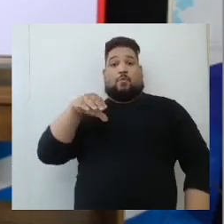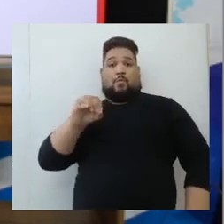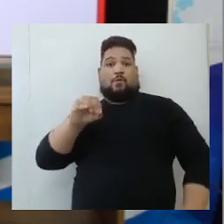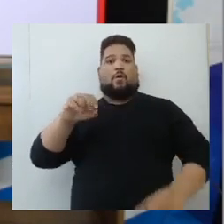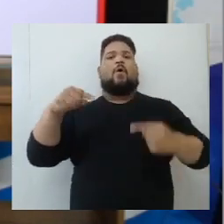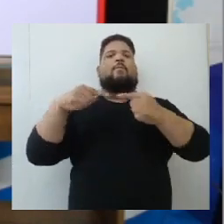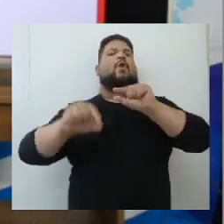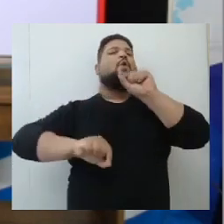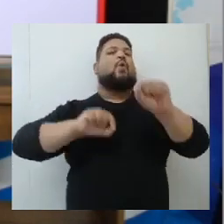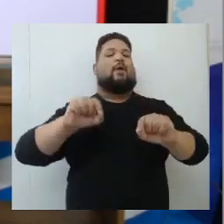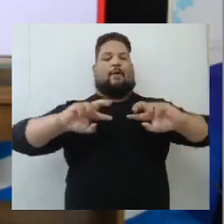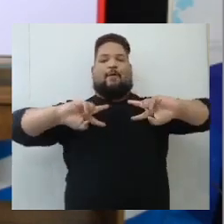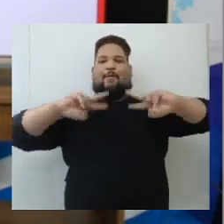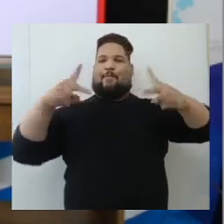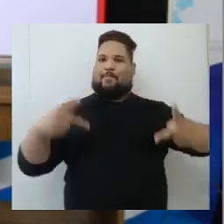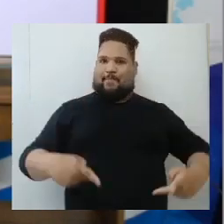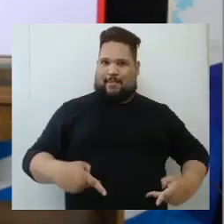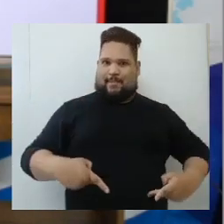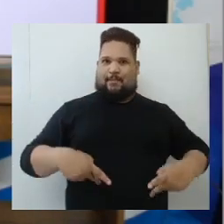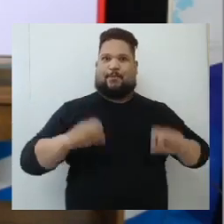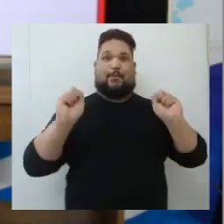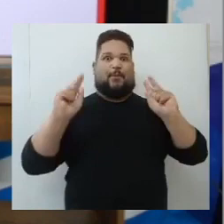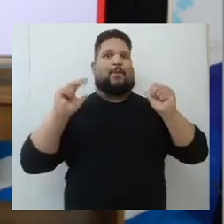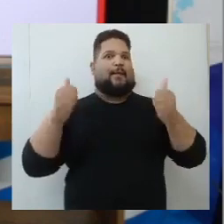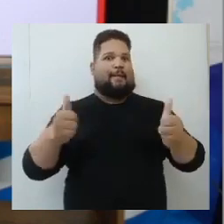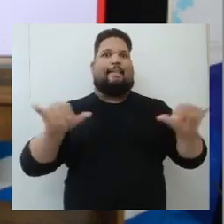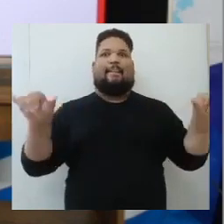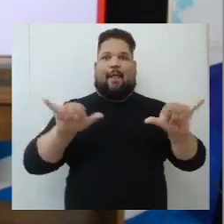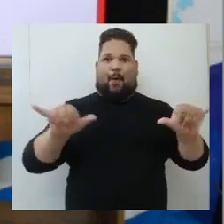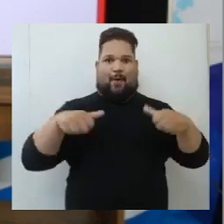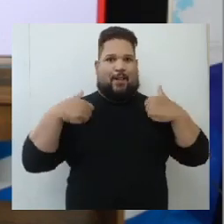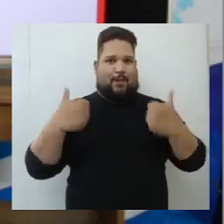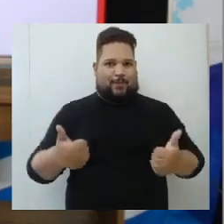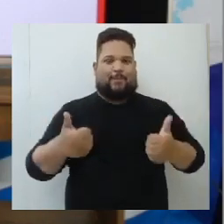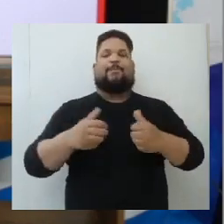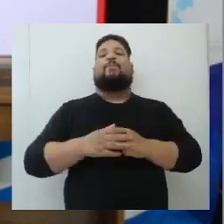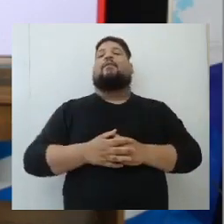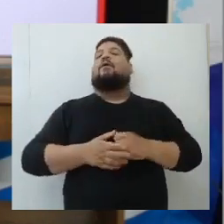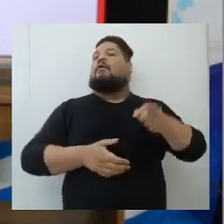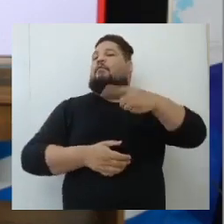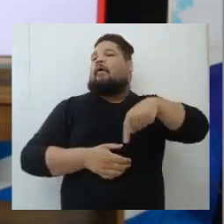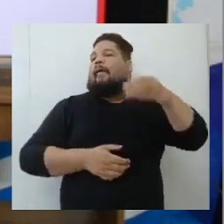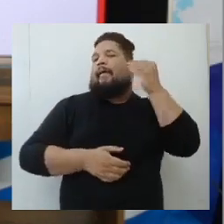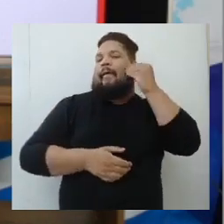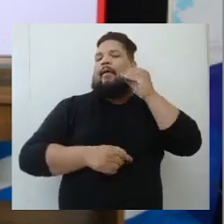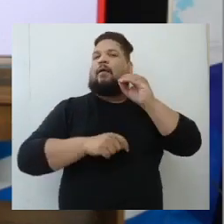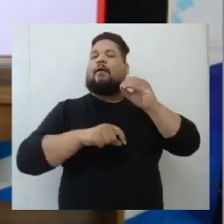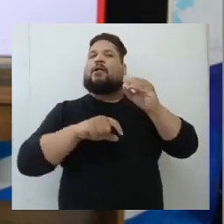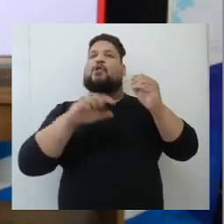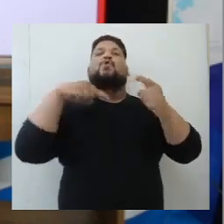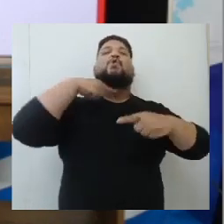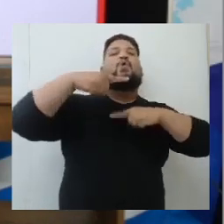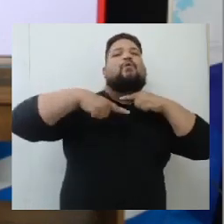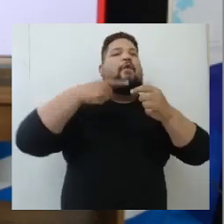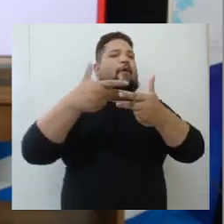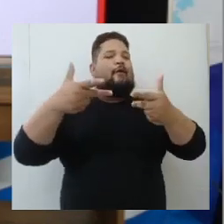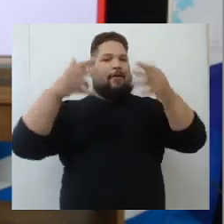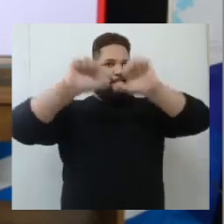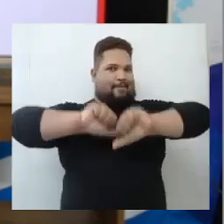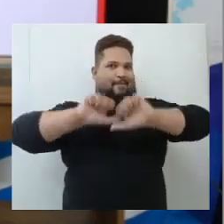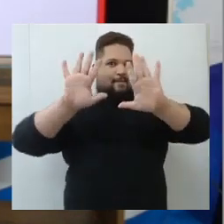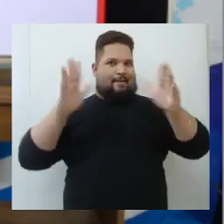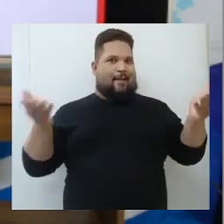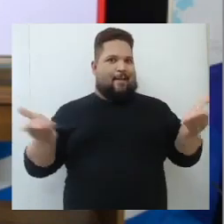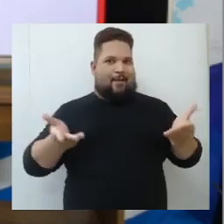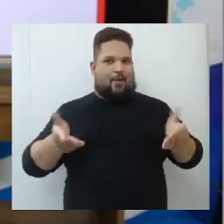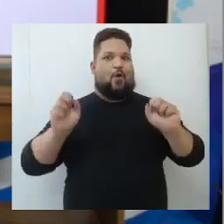de humanidade. Tranquilo? Então, vamos tentar sanar um pouco dessas dúvidas. Lembrando,